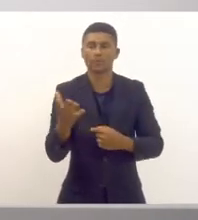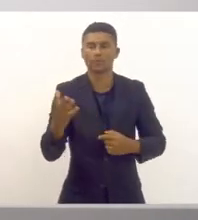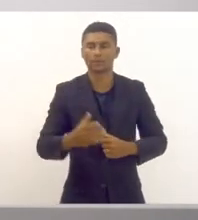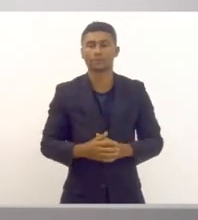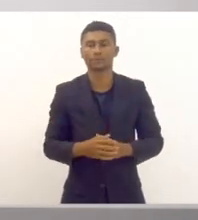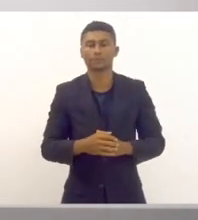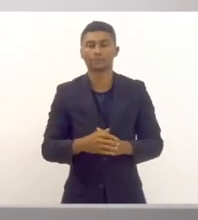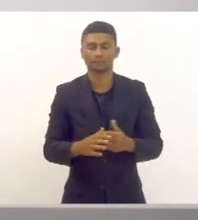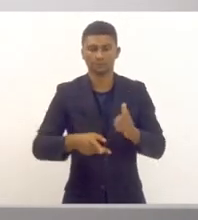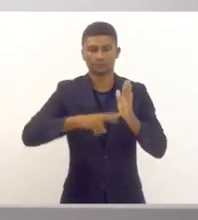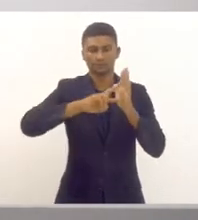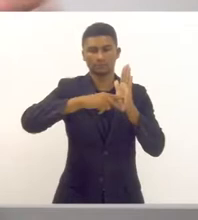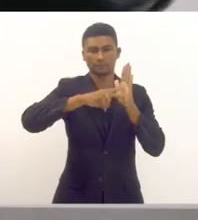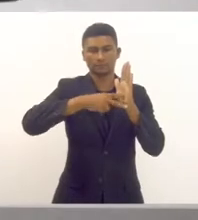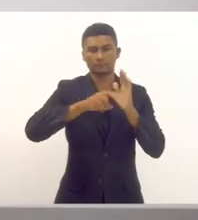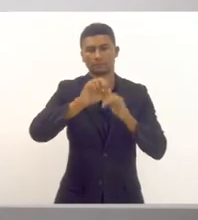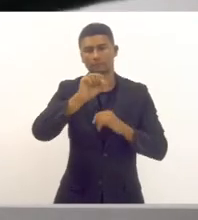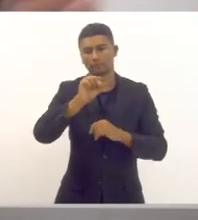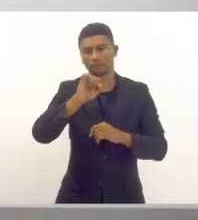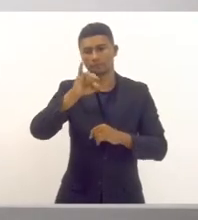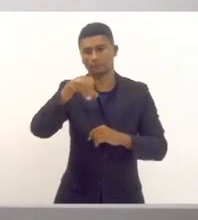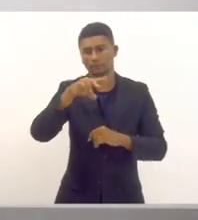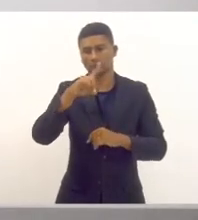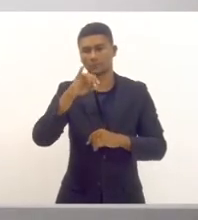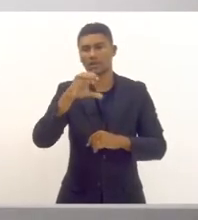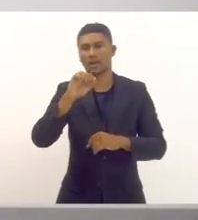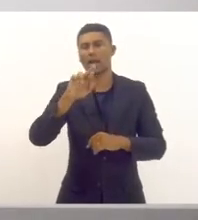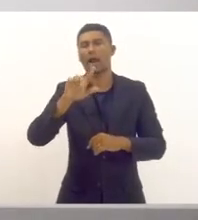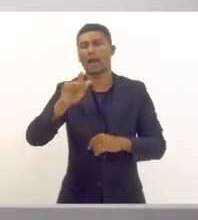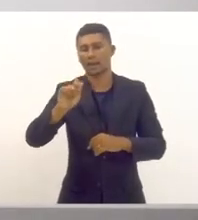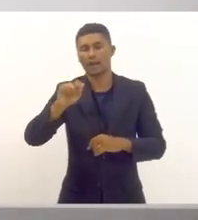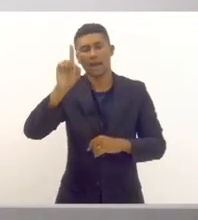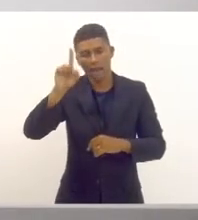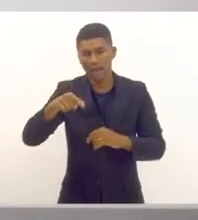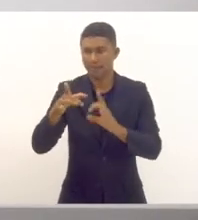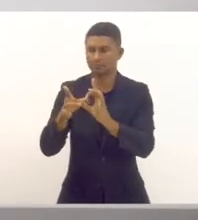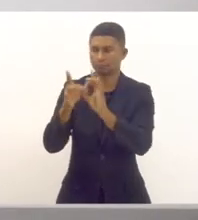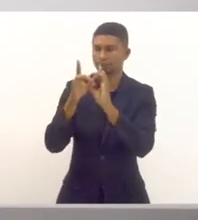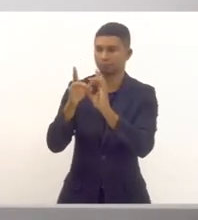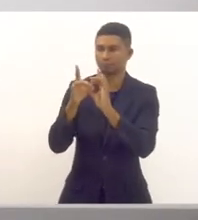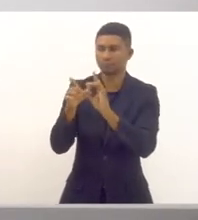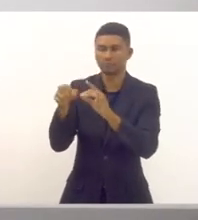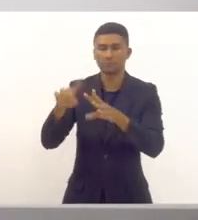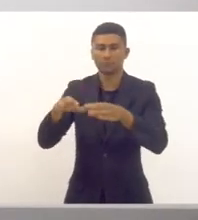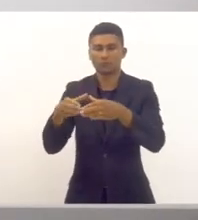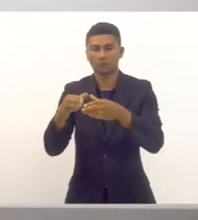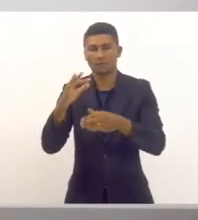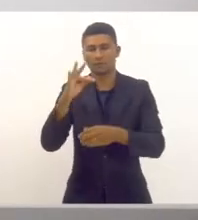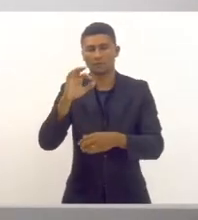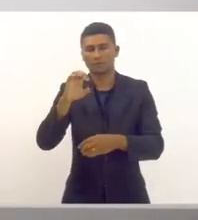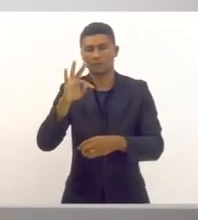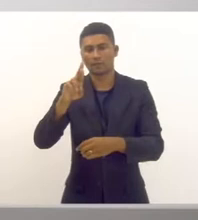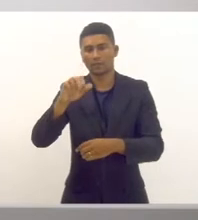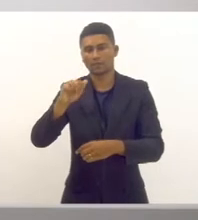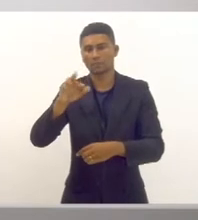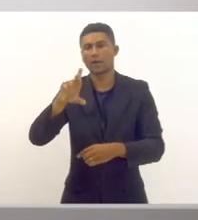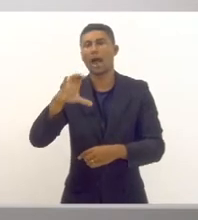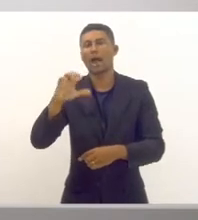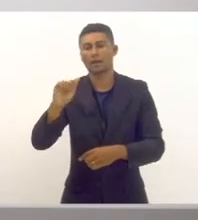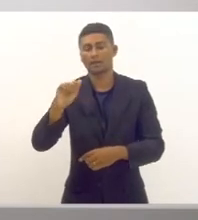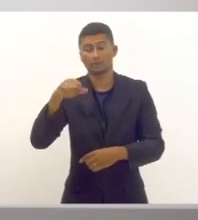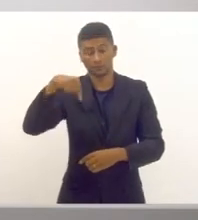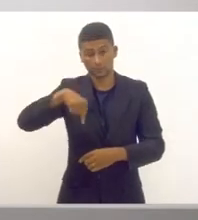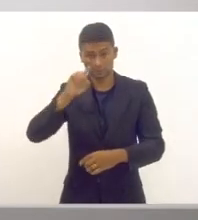O Sindicarga é filiado da FETranscarga. No estado nós temos